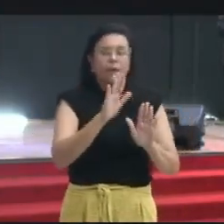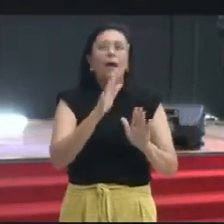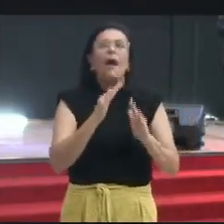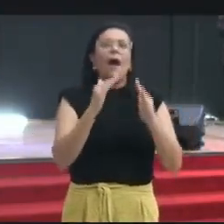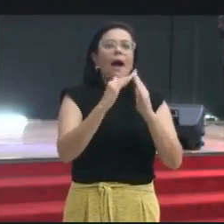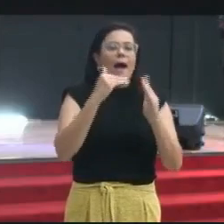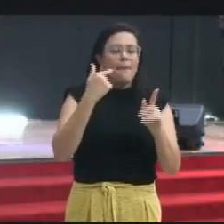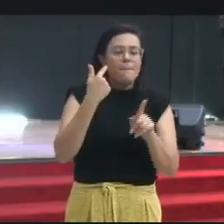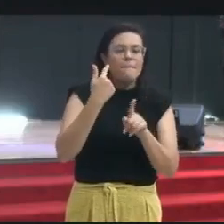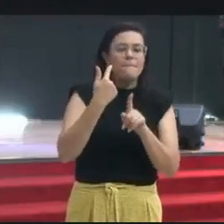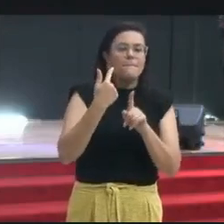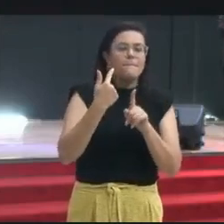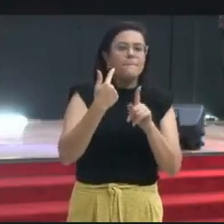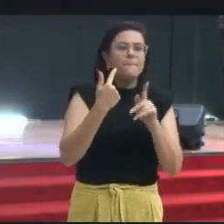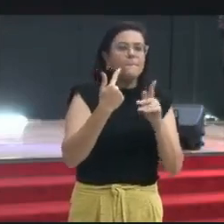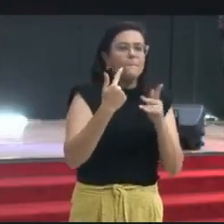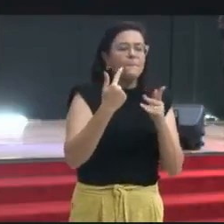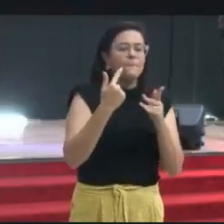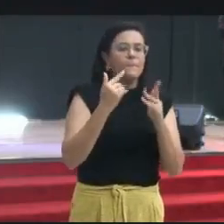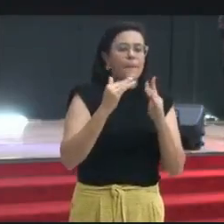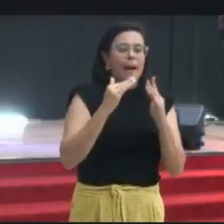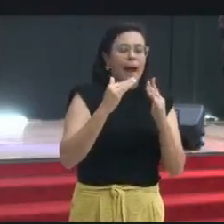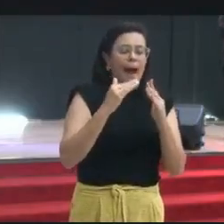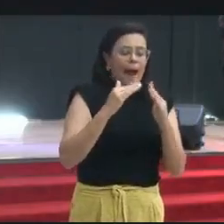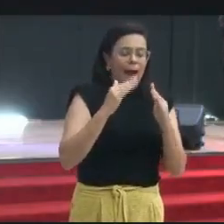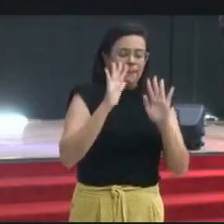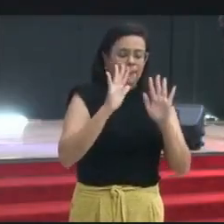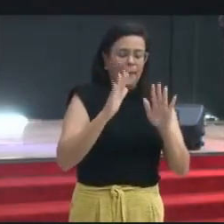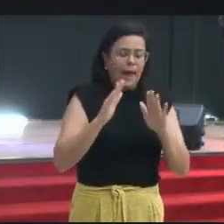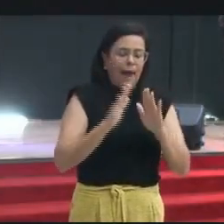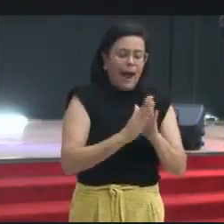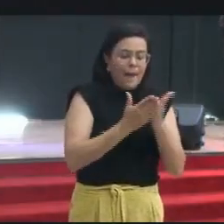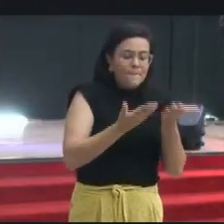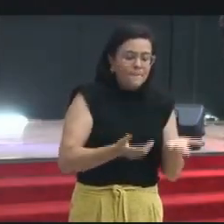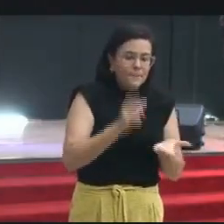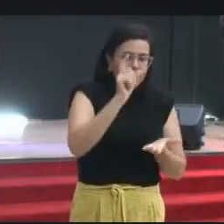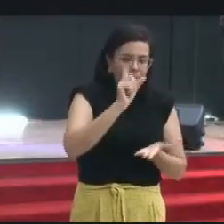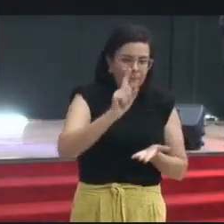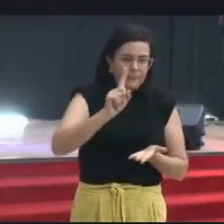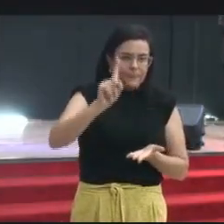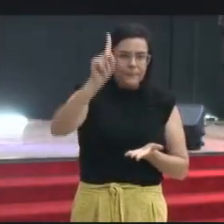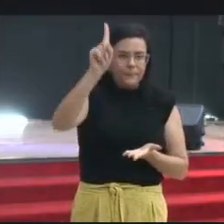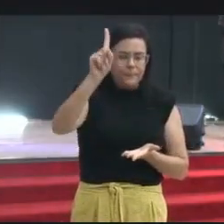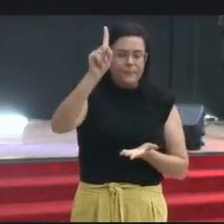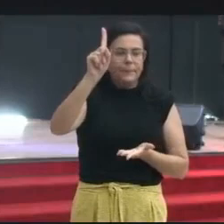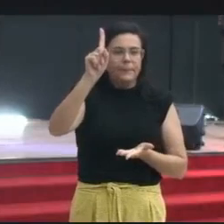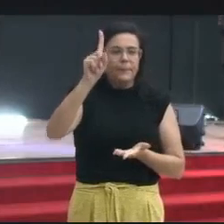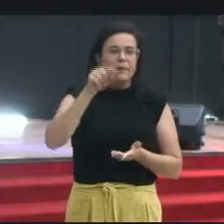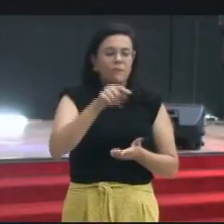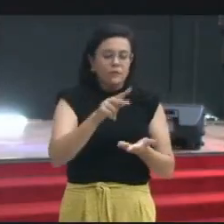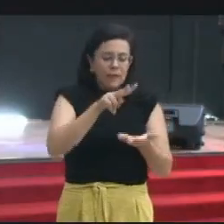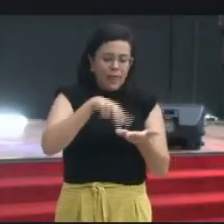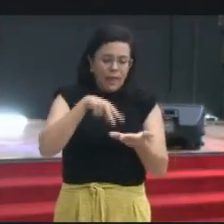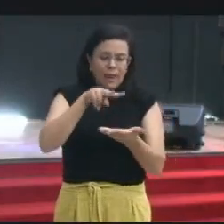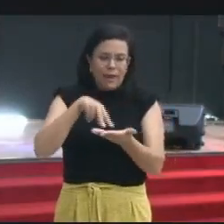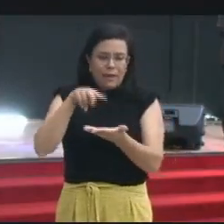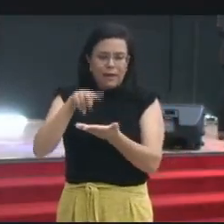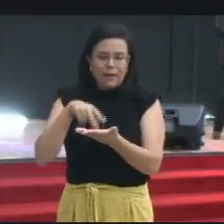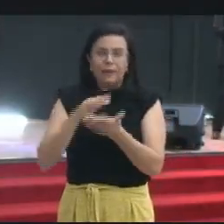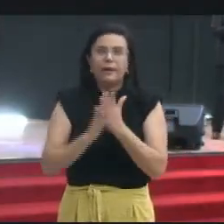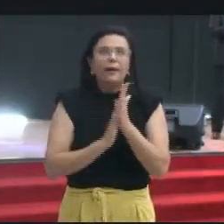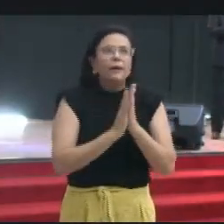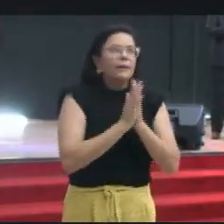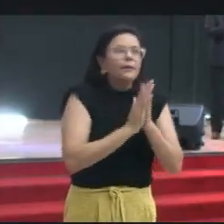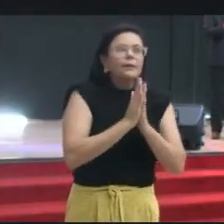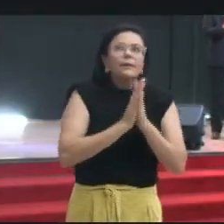a palavra de Deus para você? Você lê a Bíblia com expectativa de que